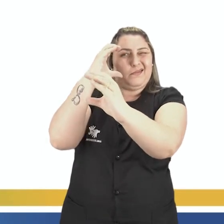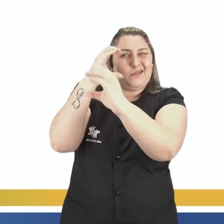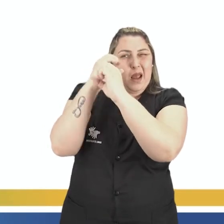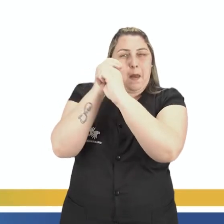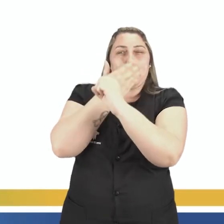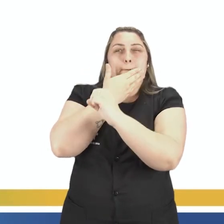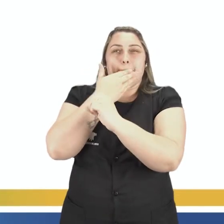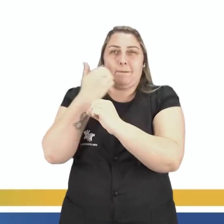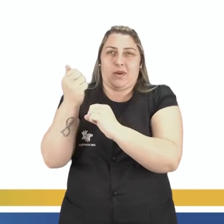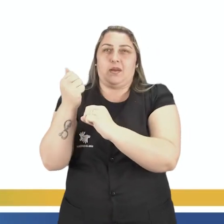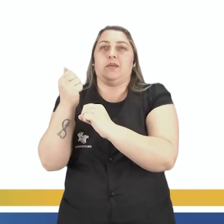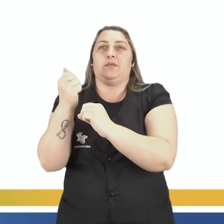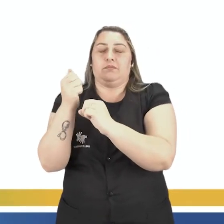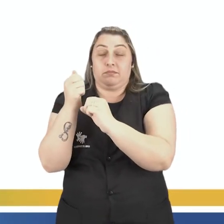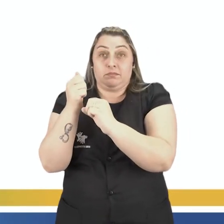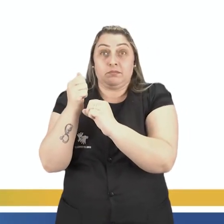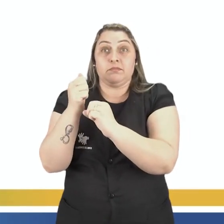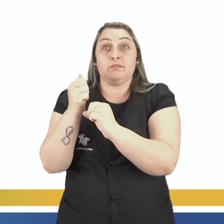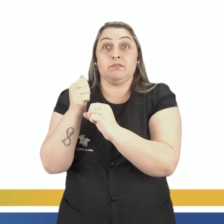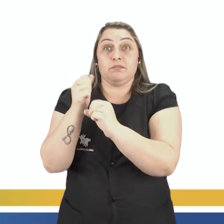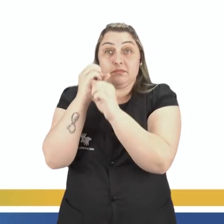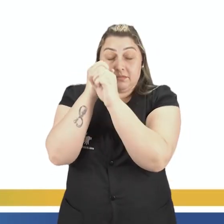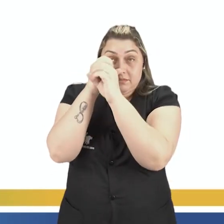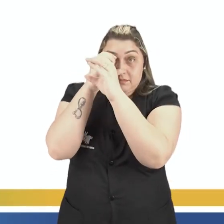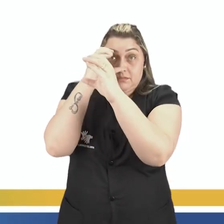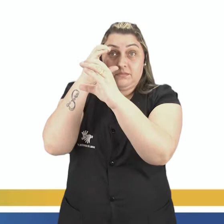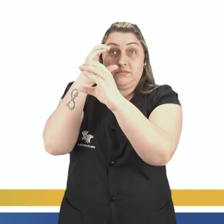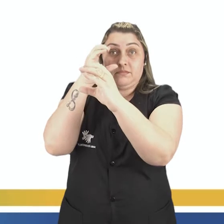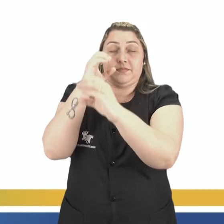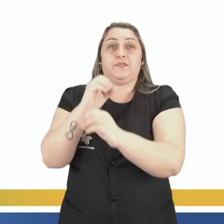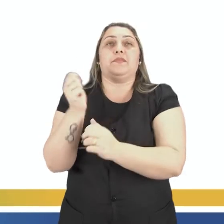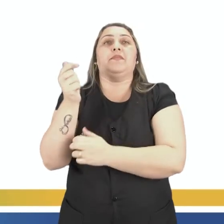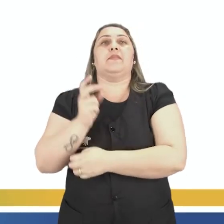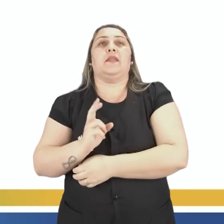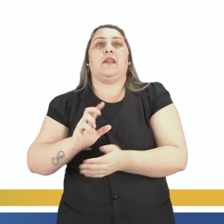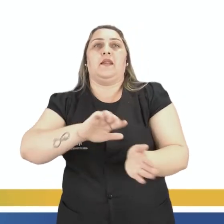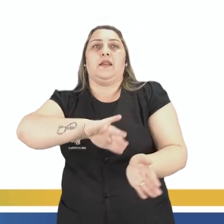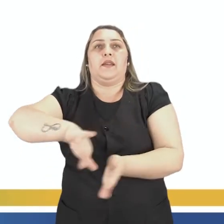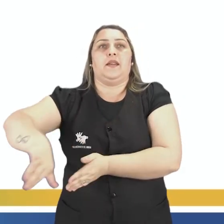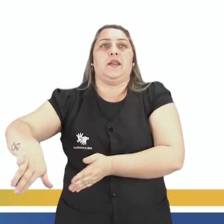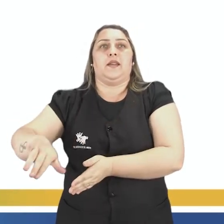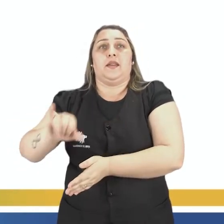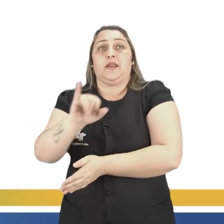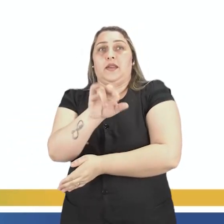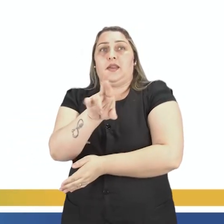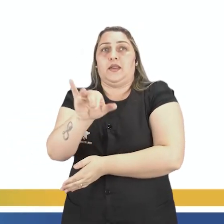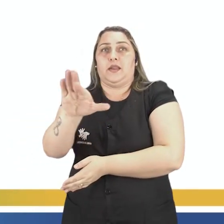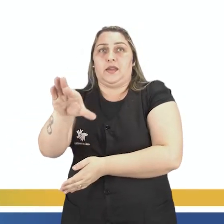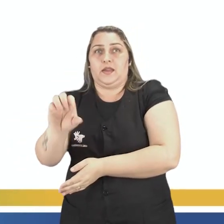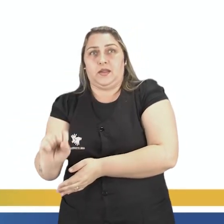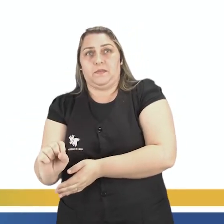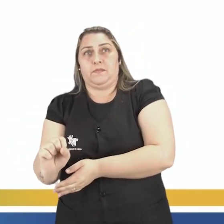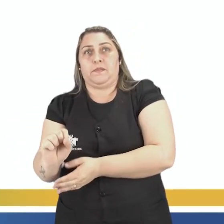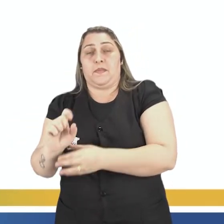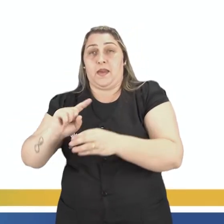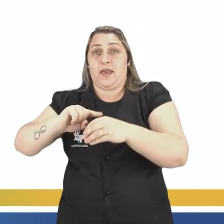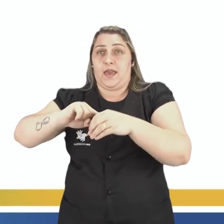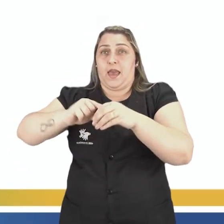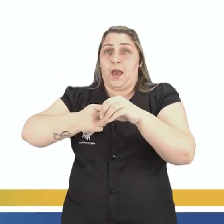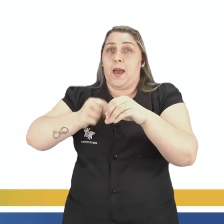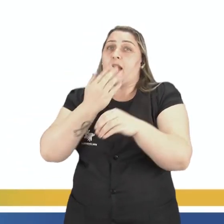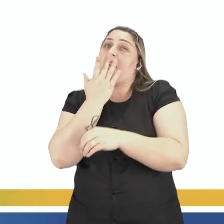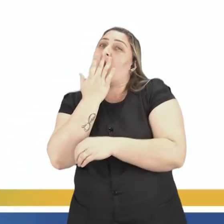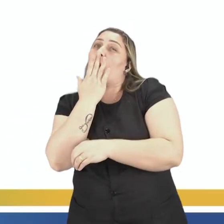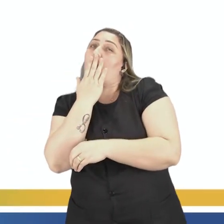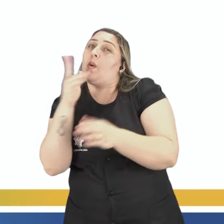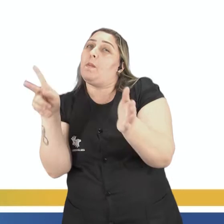melhor, você tende a regalar os seus olhos. Em seguida, nós temos a íris. A íris é a parte